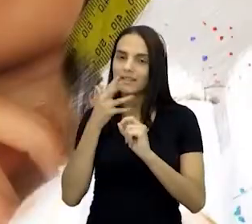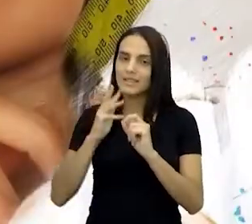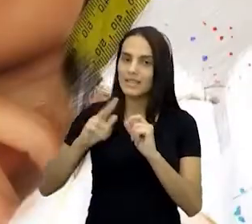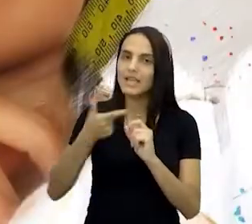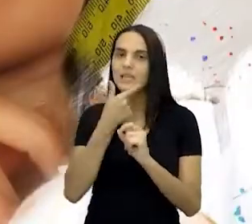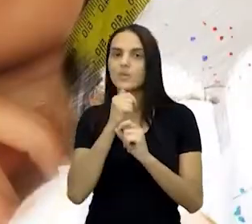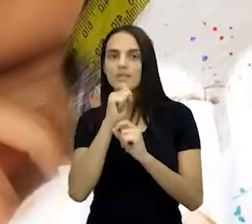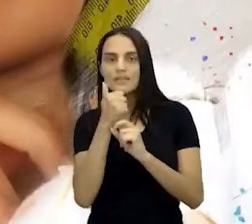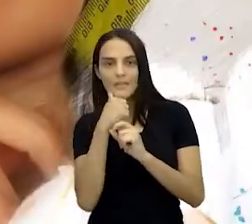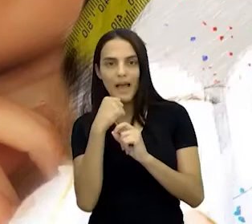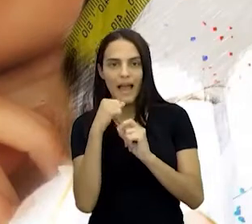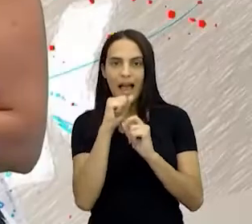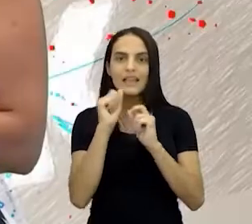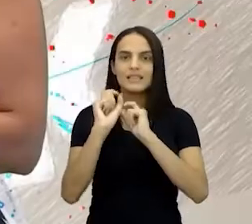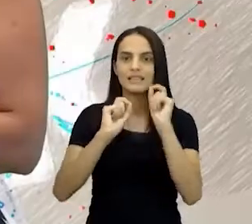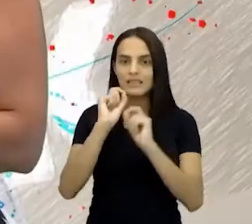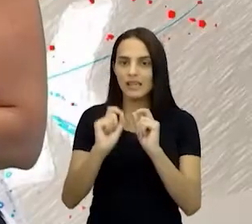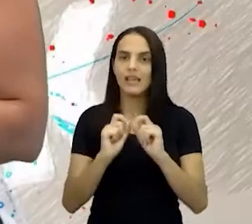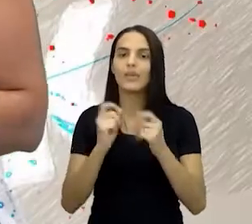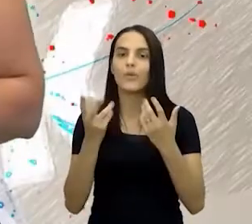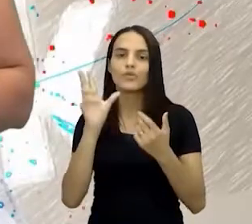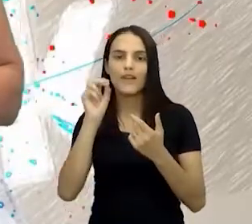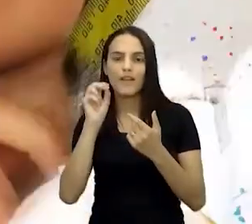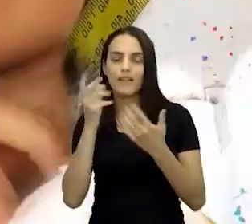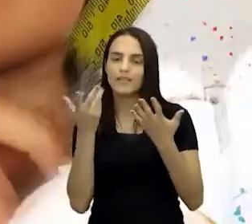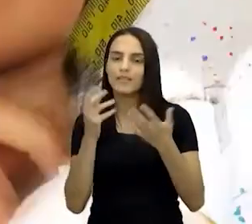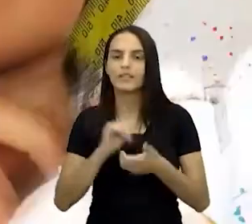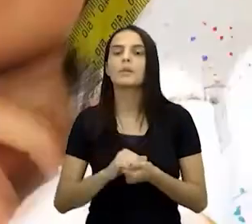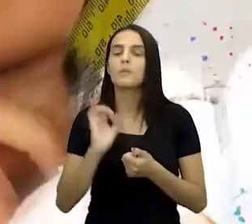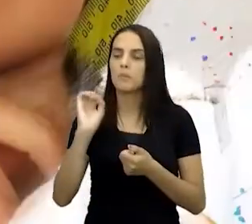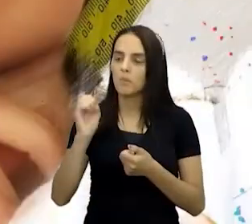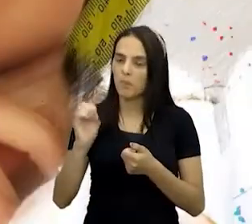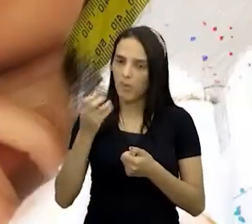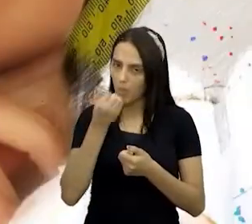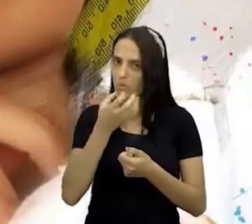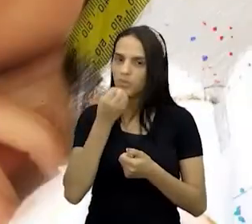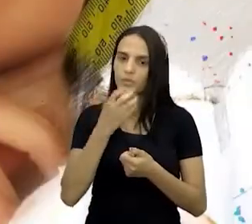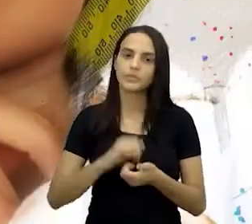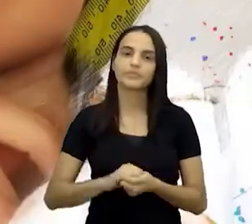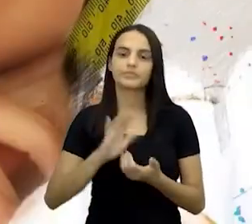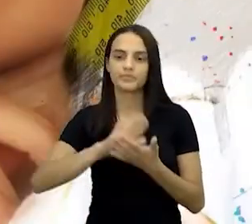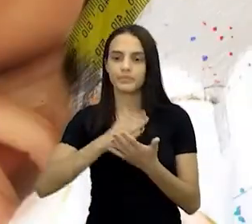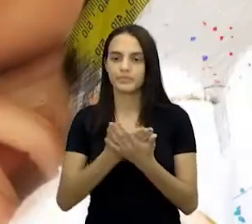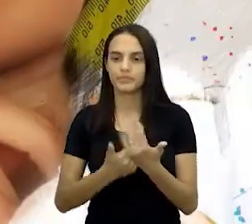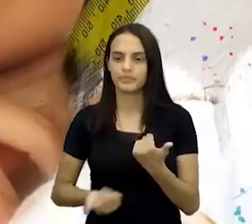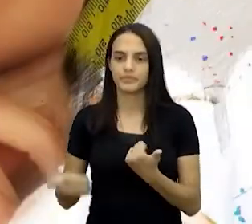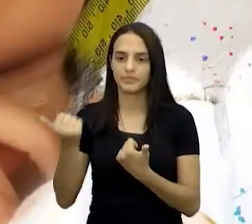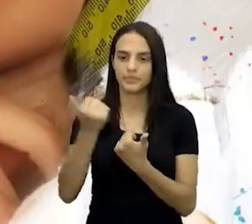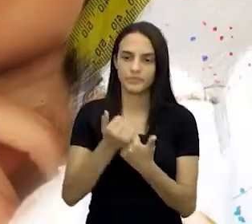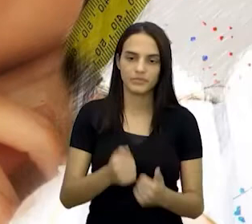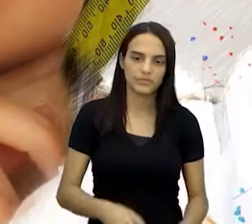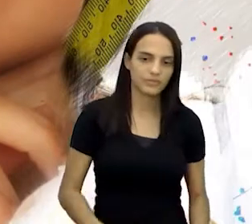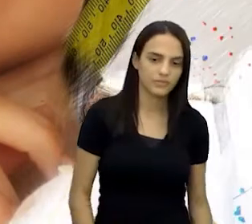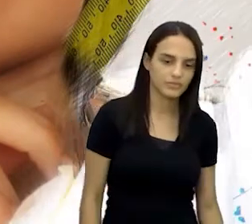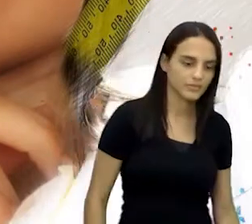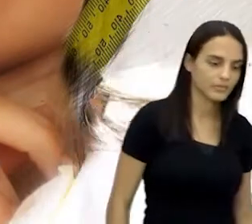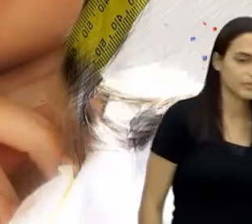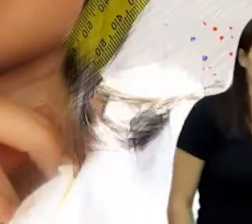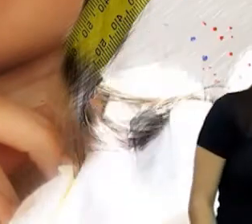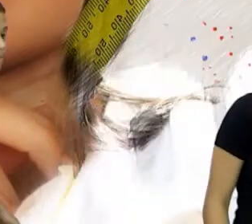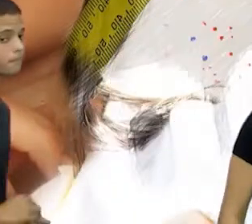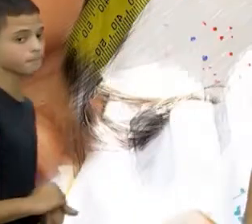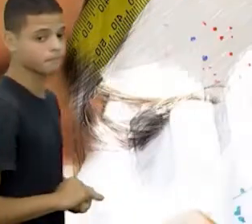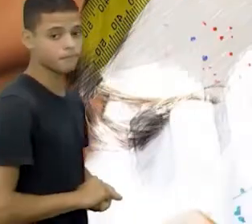Quem é? São os avós? Sim. Exato, boa, Pro. E se eu for, por exemplo, dentista? E